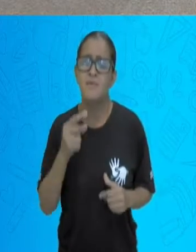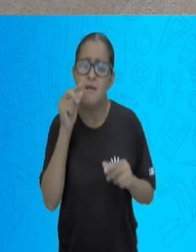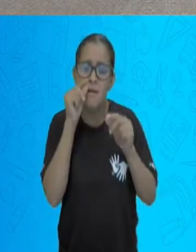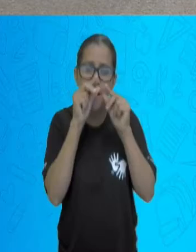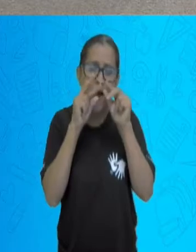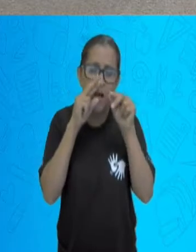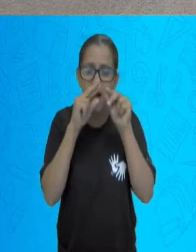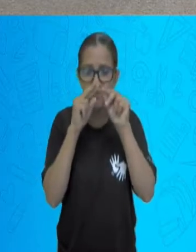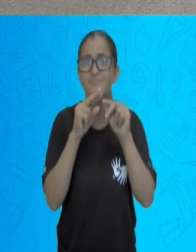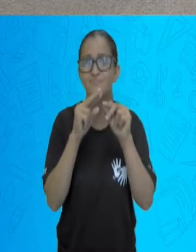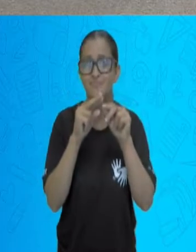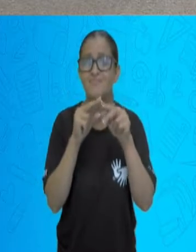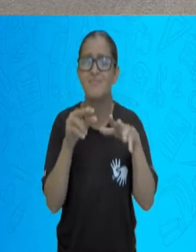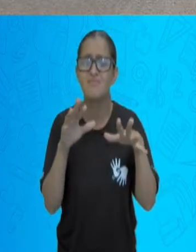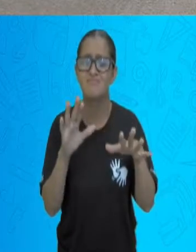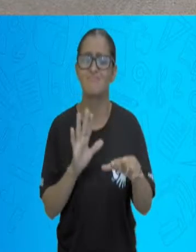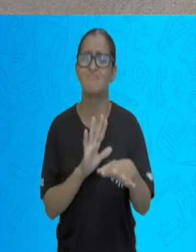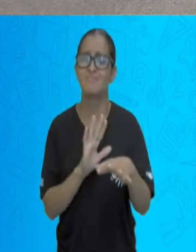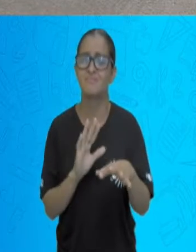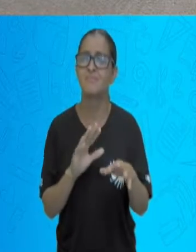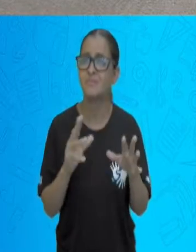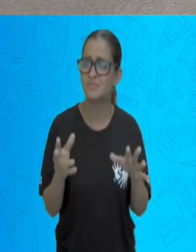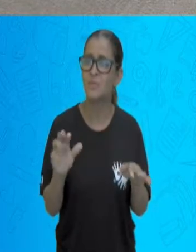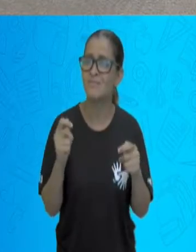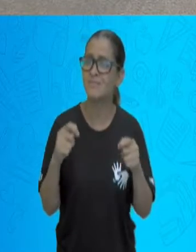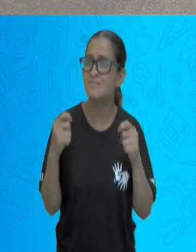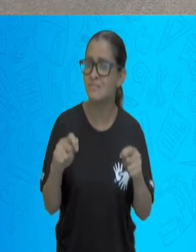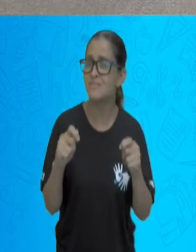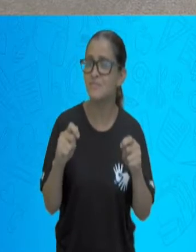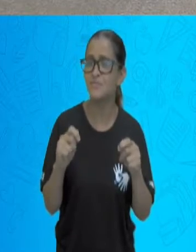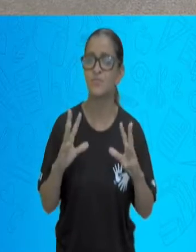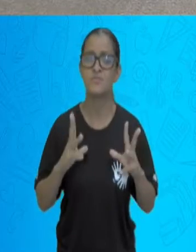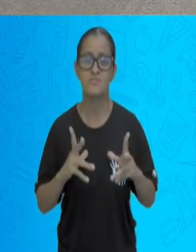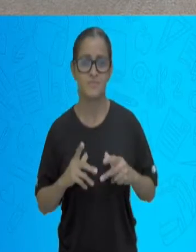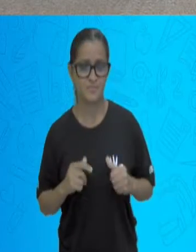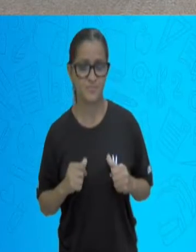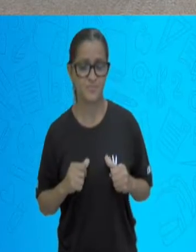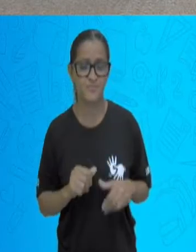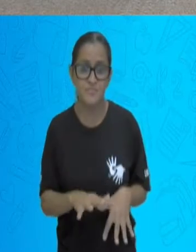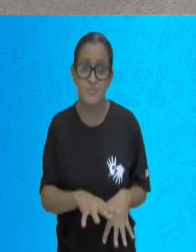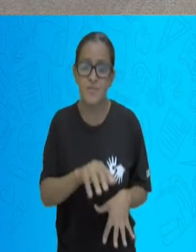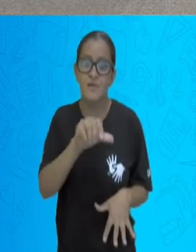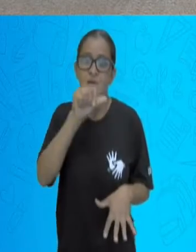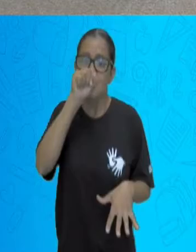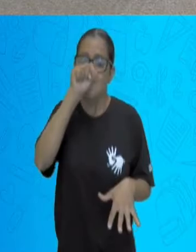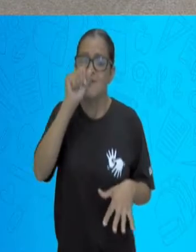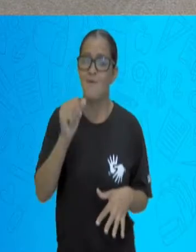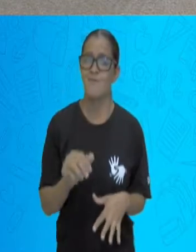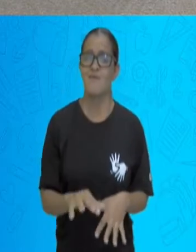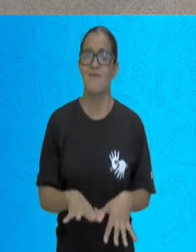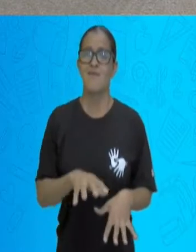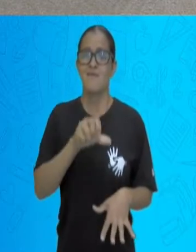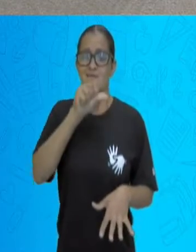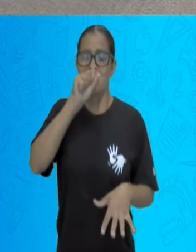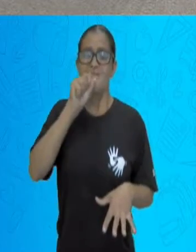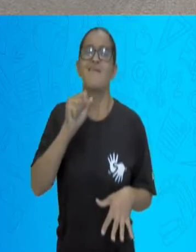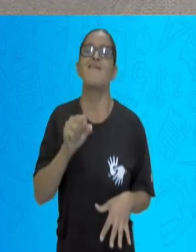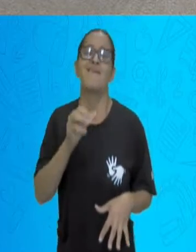parando as grandes partículas que vêm neste ar e, com isso, melhorando a nossa